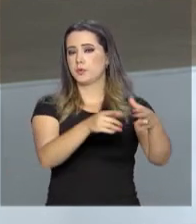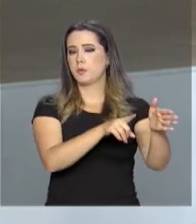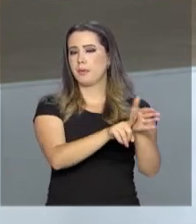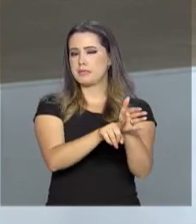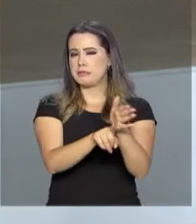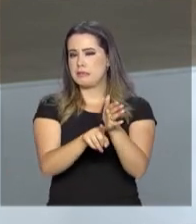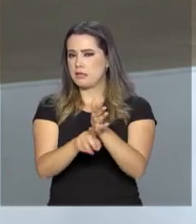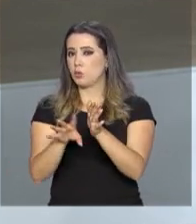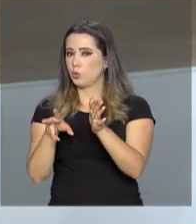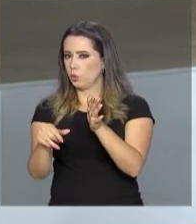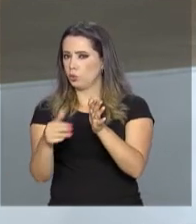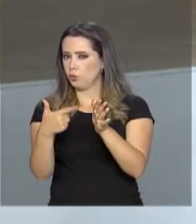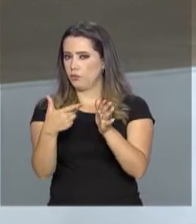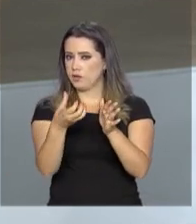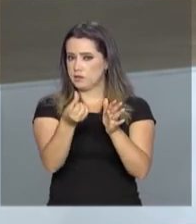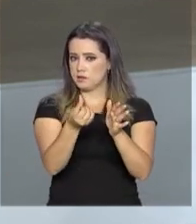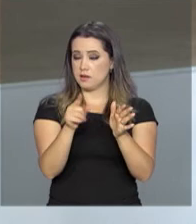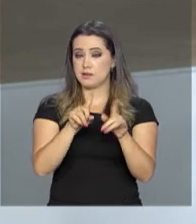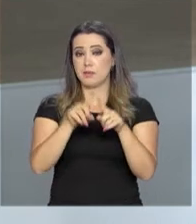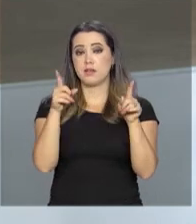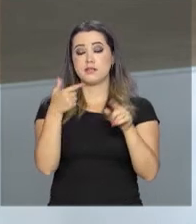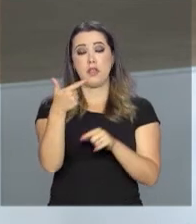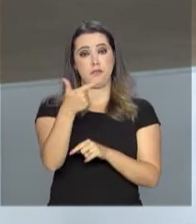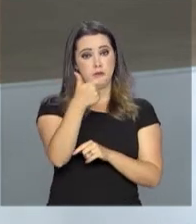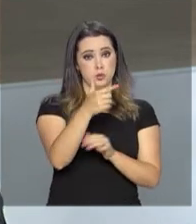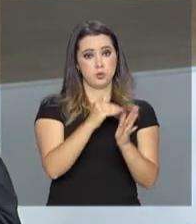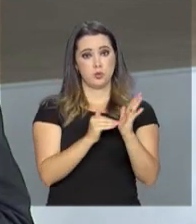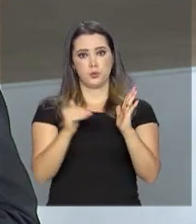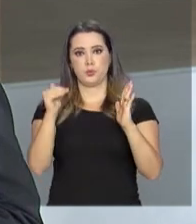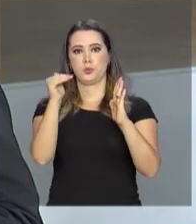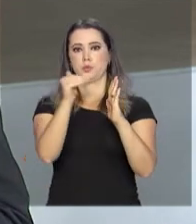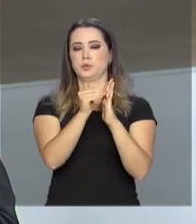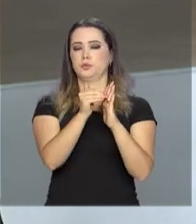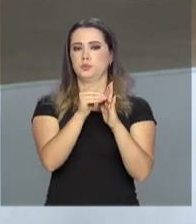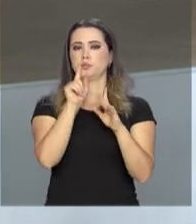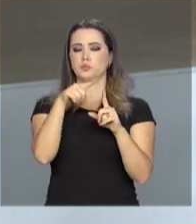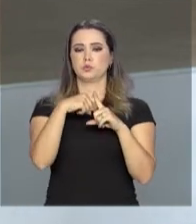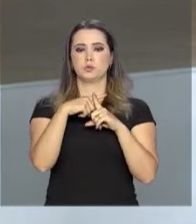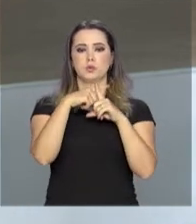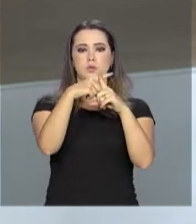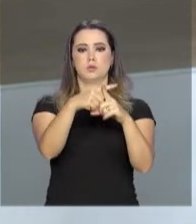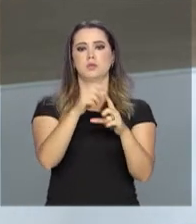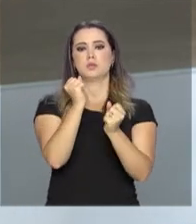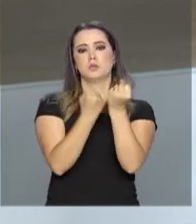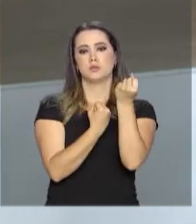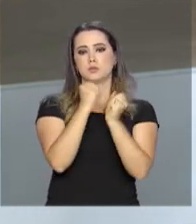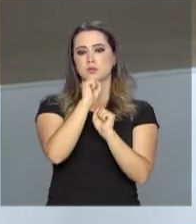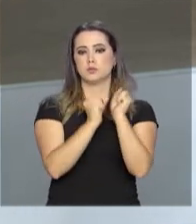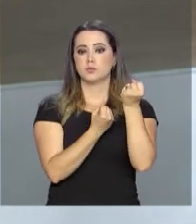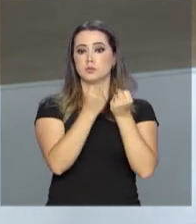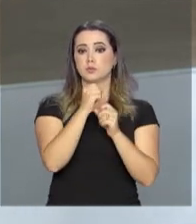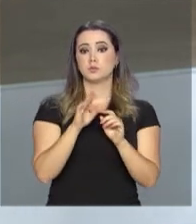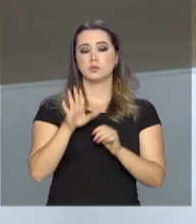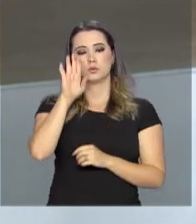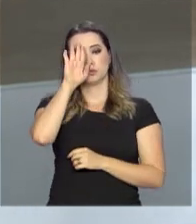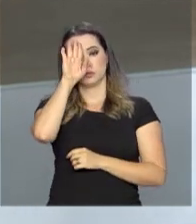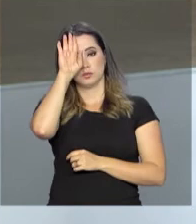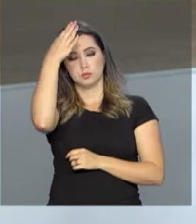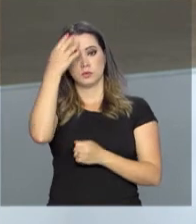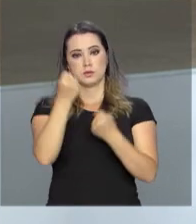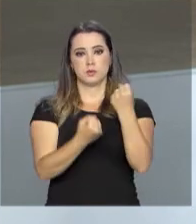pesquisados apresentaram alta nesse período. Os dados positivos para a indústria vieram principalmente dos